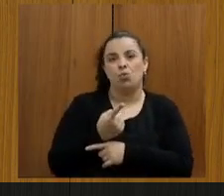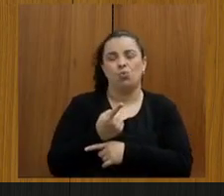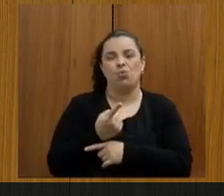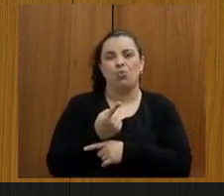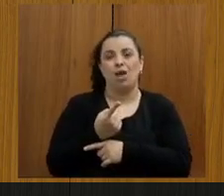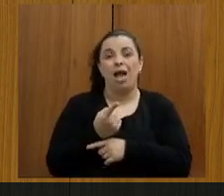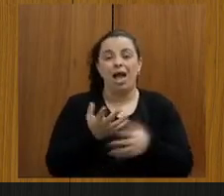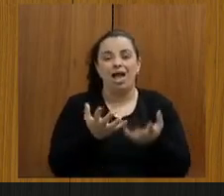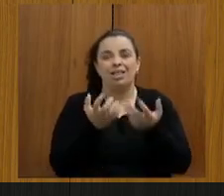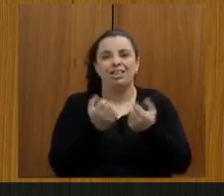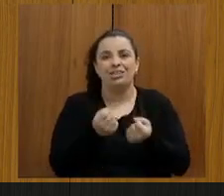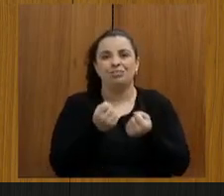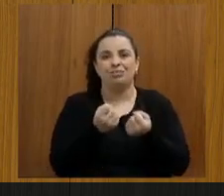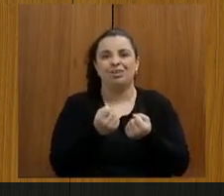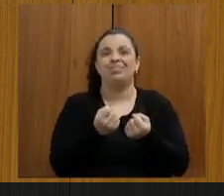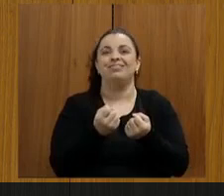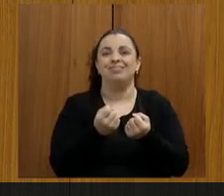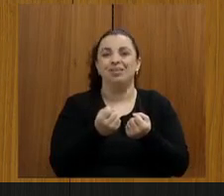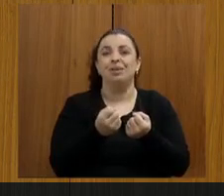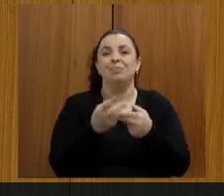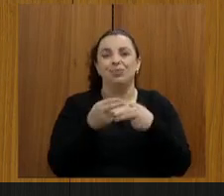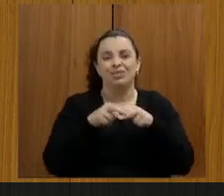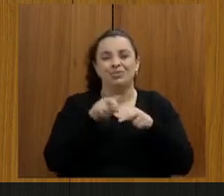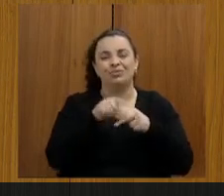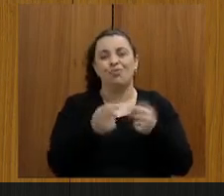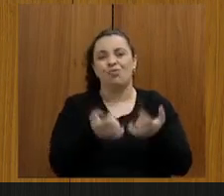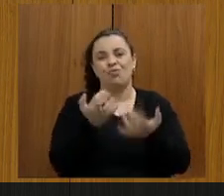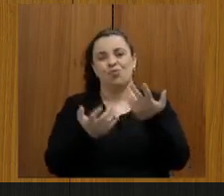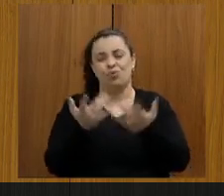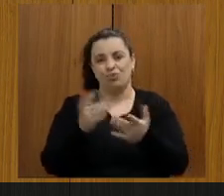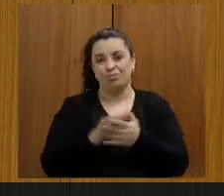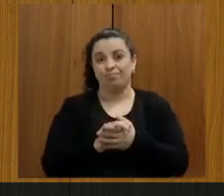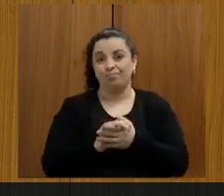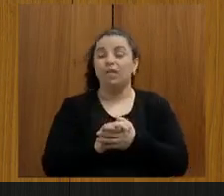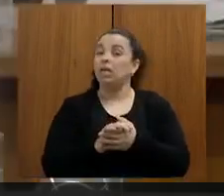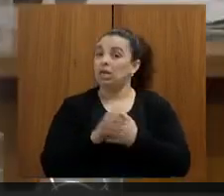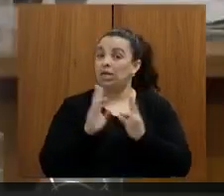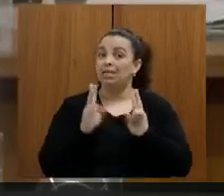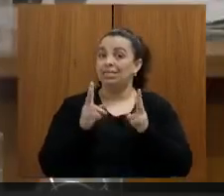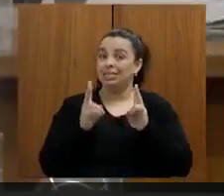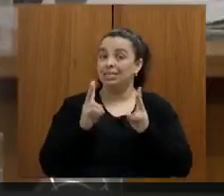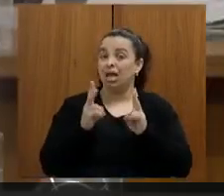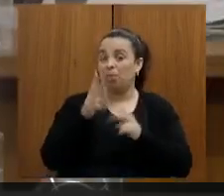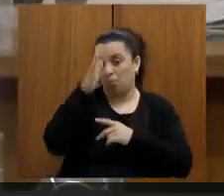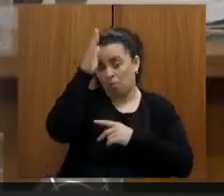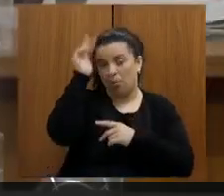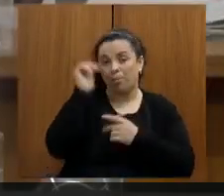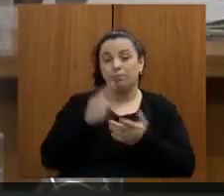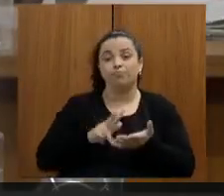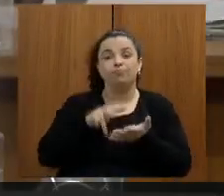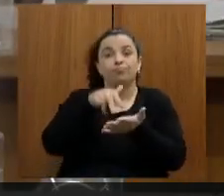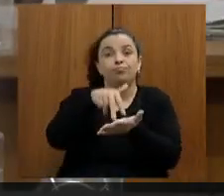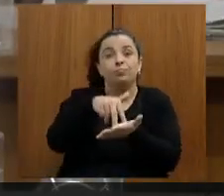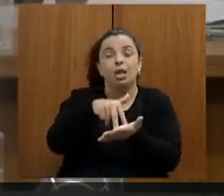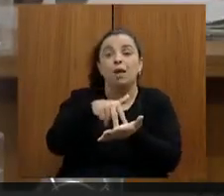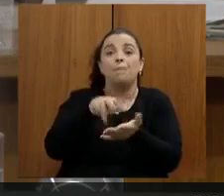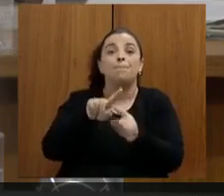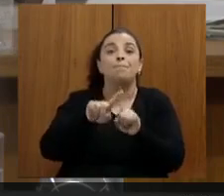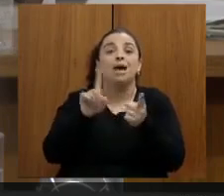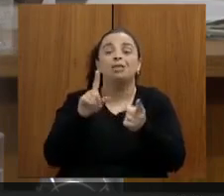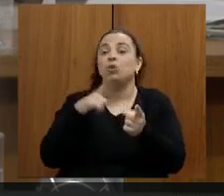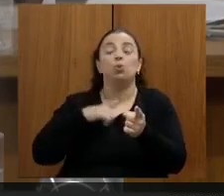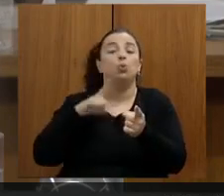já eram recorde no ano passado e certamente Corpo de Bombeiros estava presente em cidades onde nós não temos uma unidade